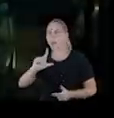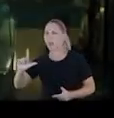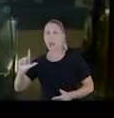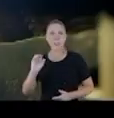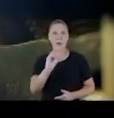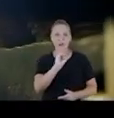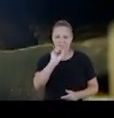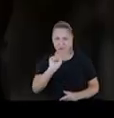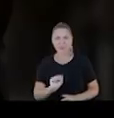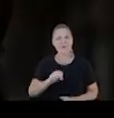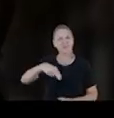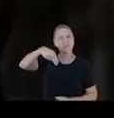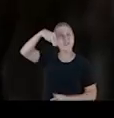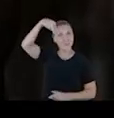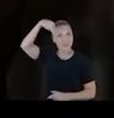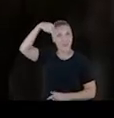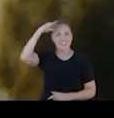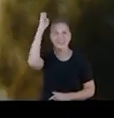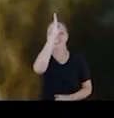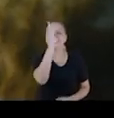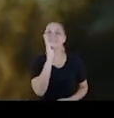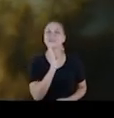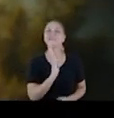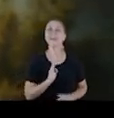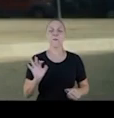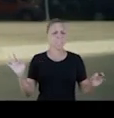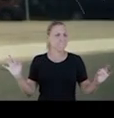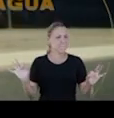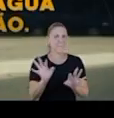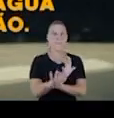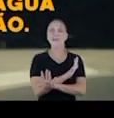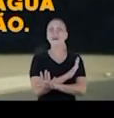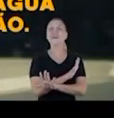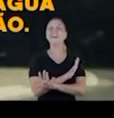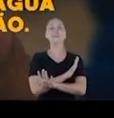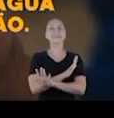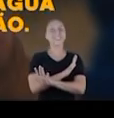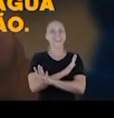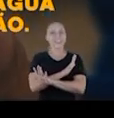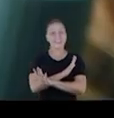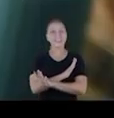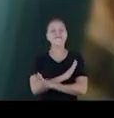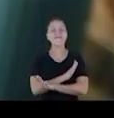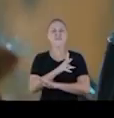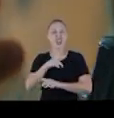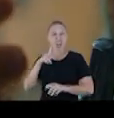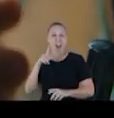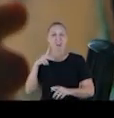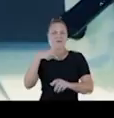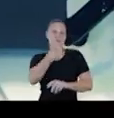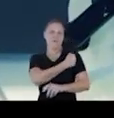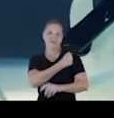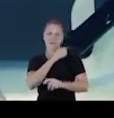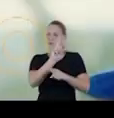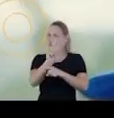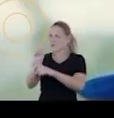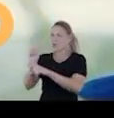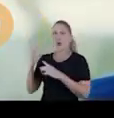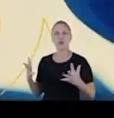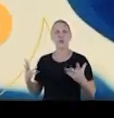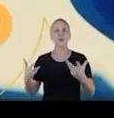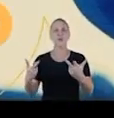leste, oeste, sul e norte. O Brasil tá preparado pra ser